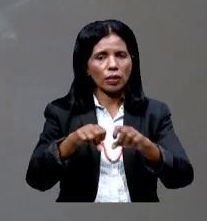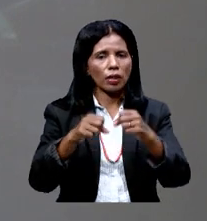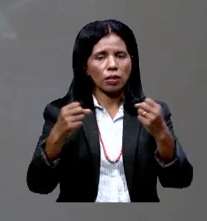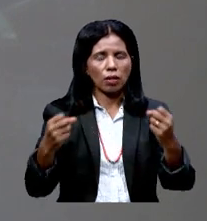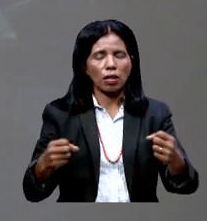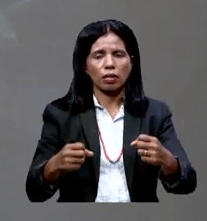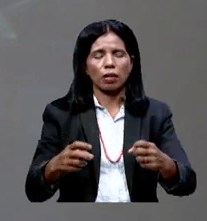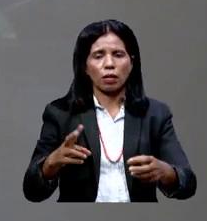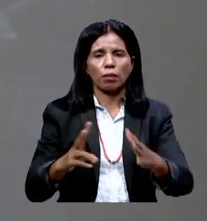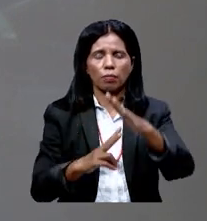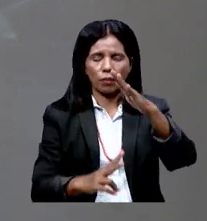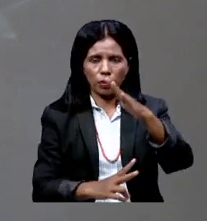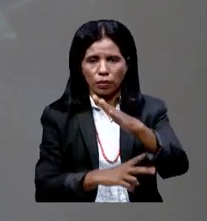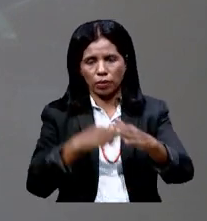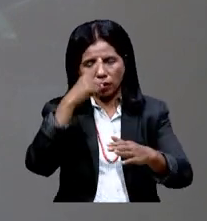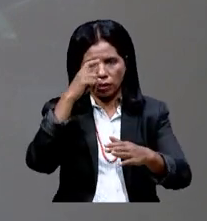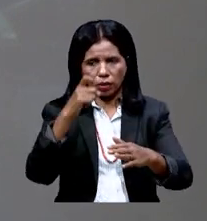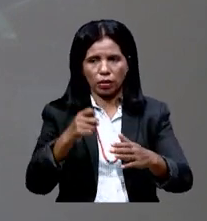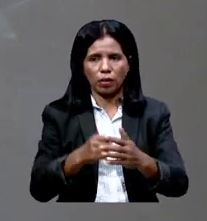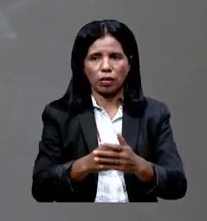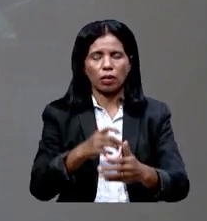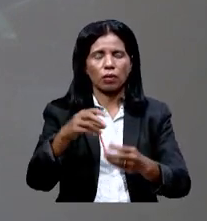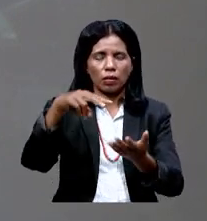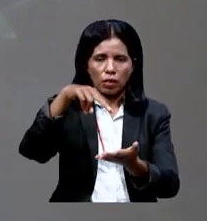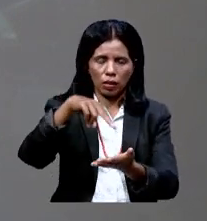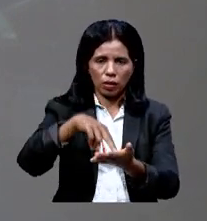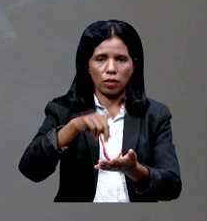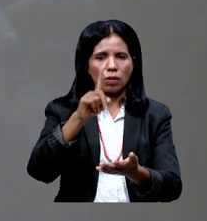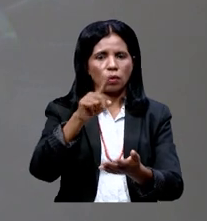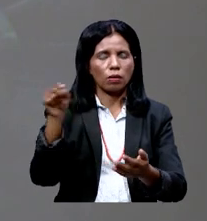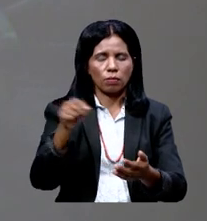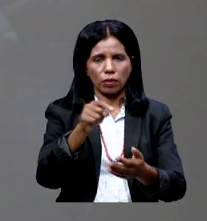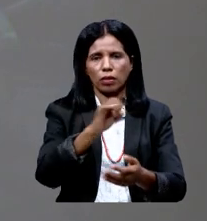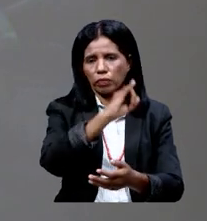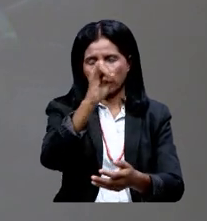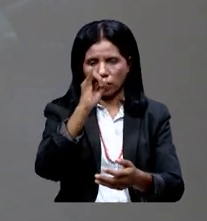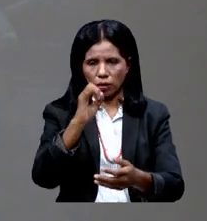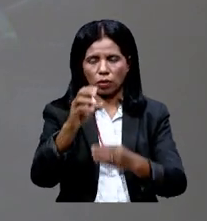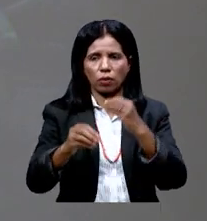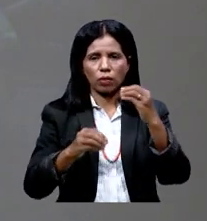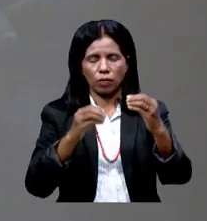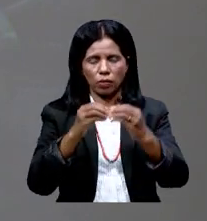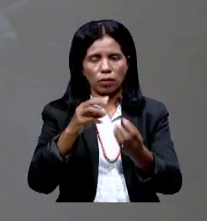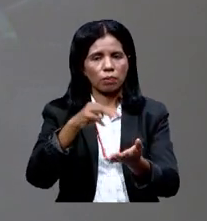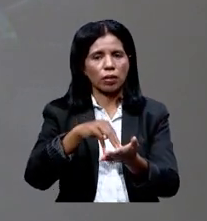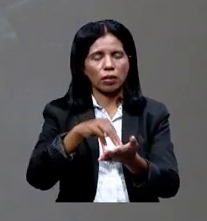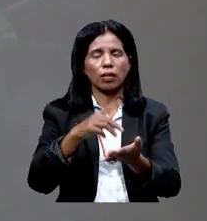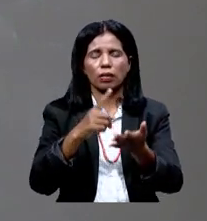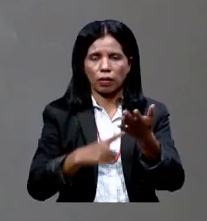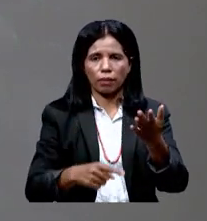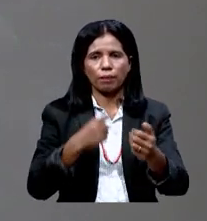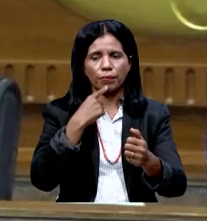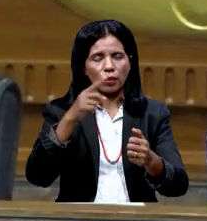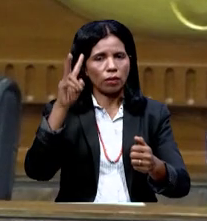ponte. Solicito também a CA que estabeleça um processo de investigação sobre esta matéria. Hatamba questão